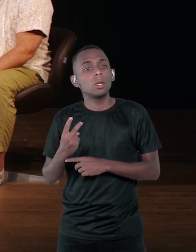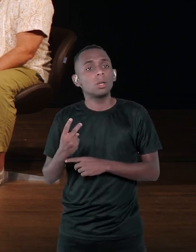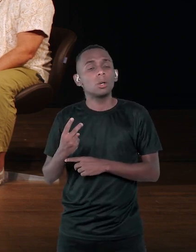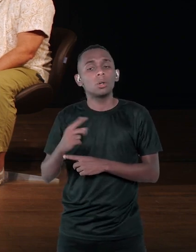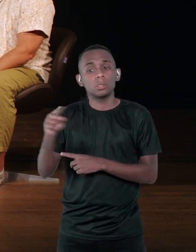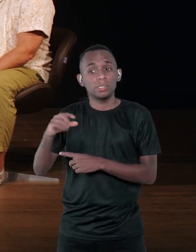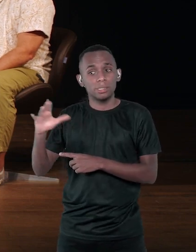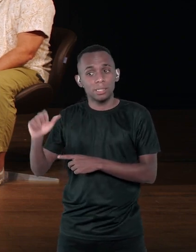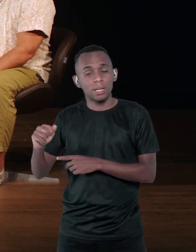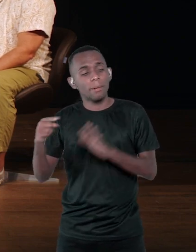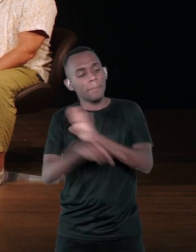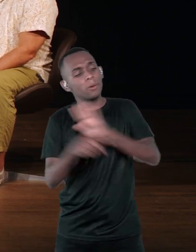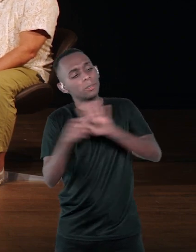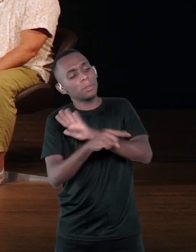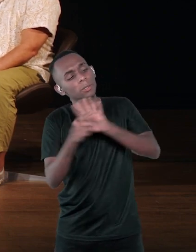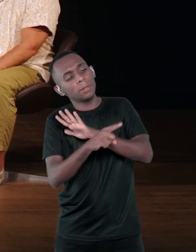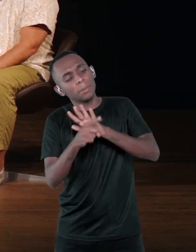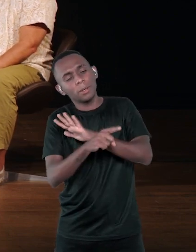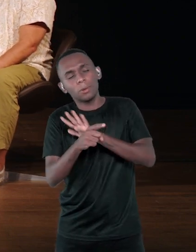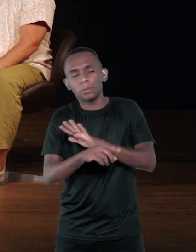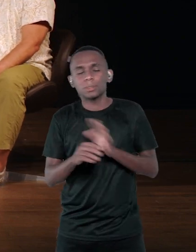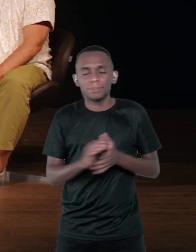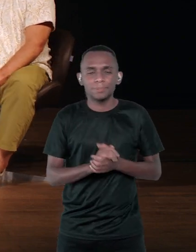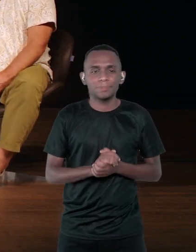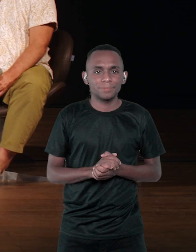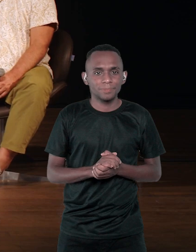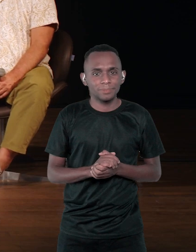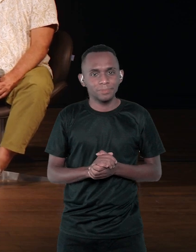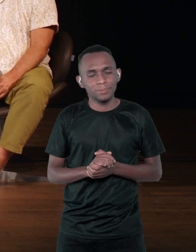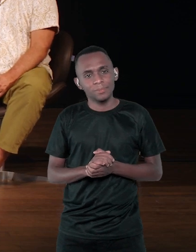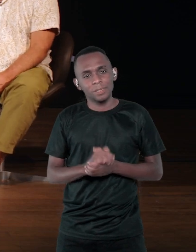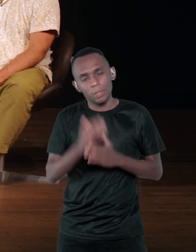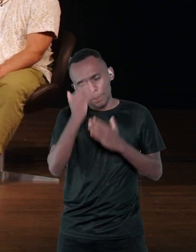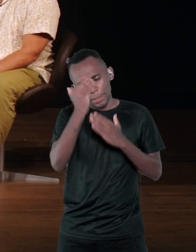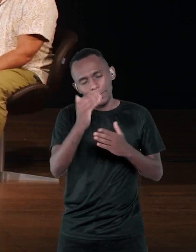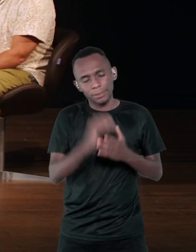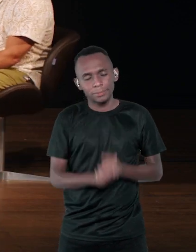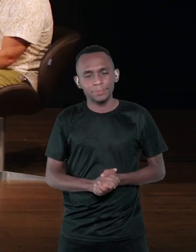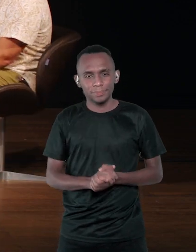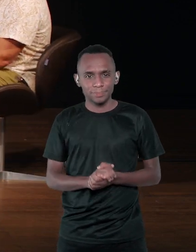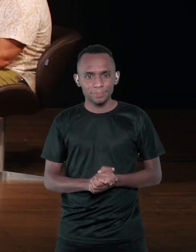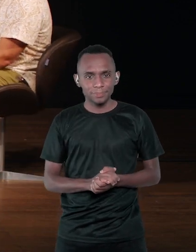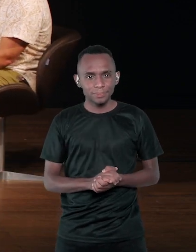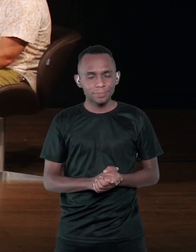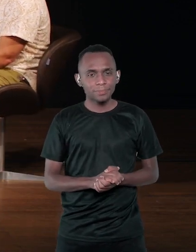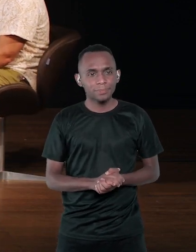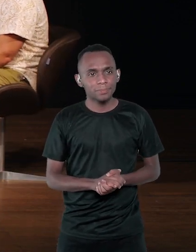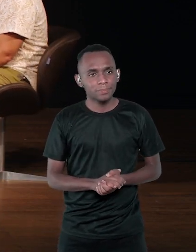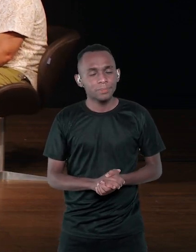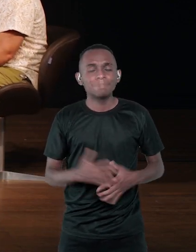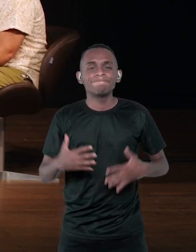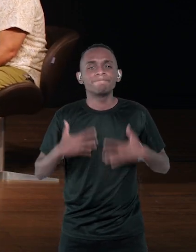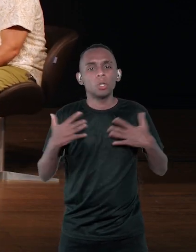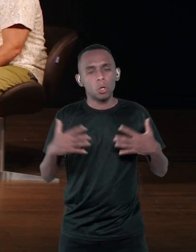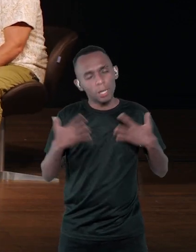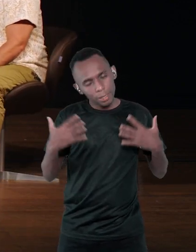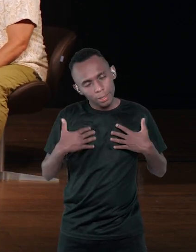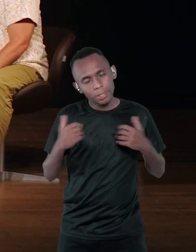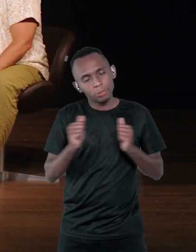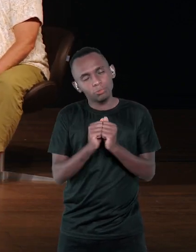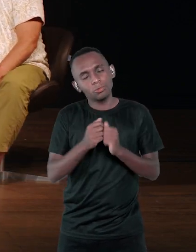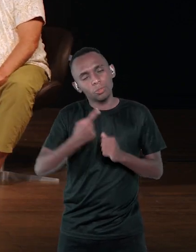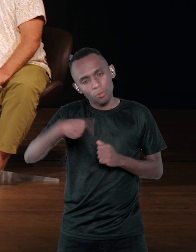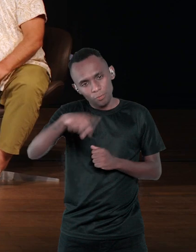mulher branca de cabelos grisalhos. Silvana veste uma blusa branca e preta com calça preta. É uma alegria estar aqui com